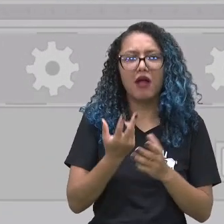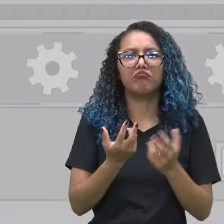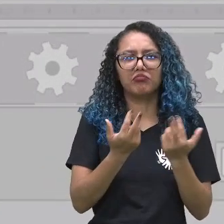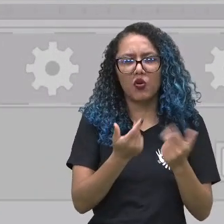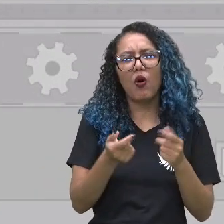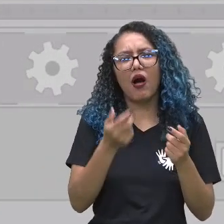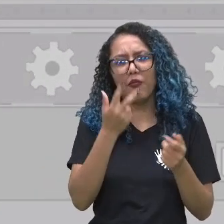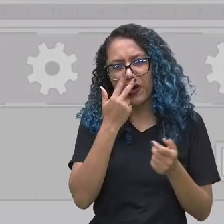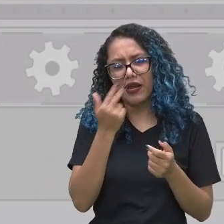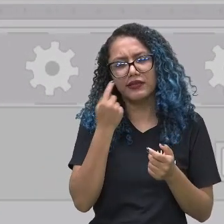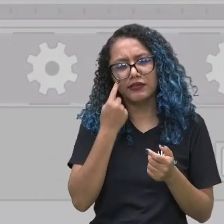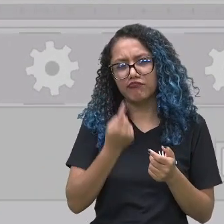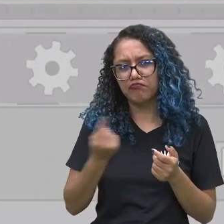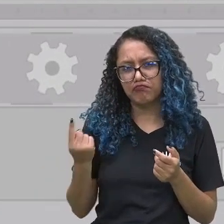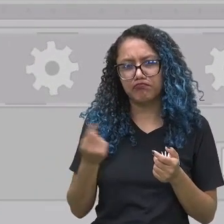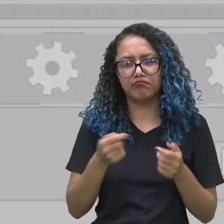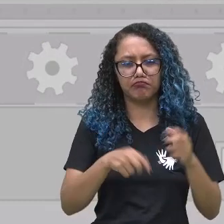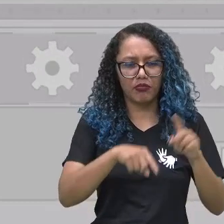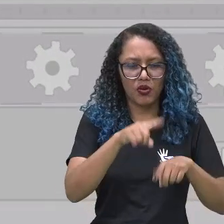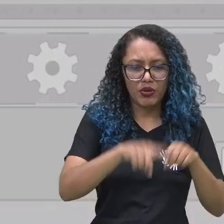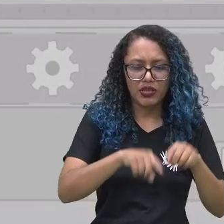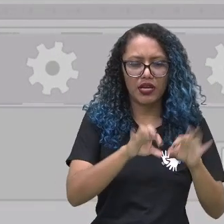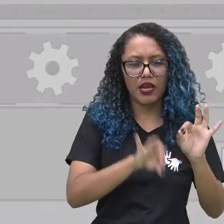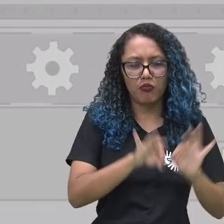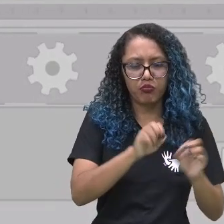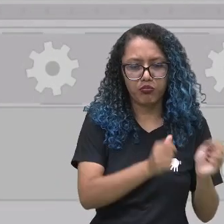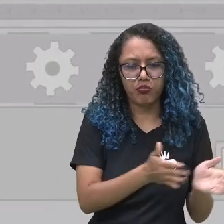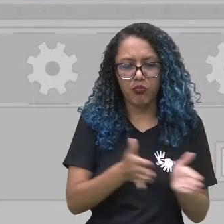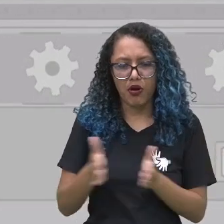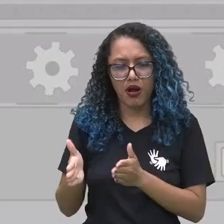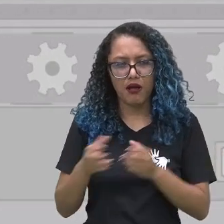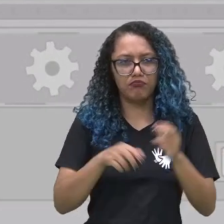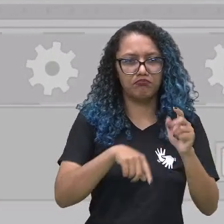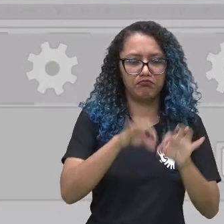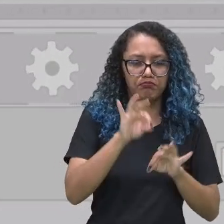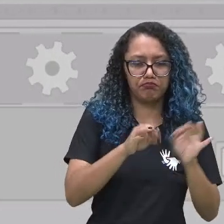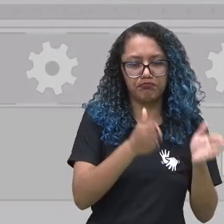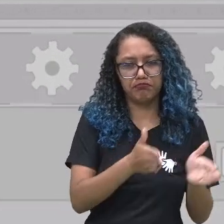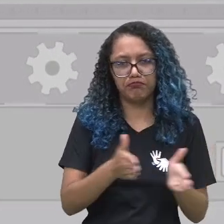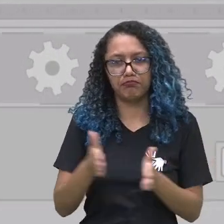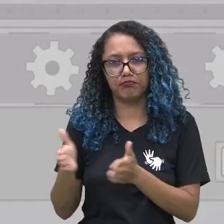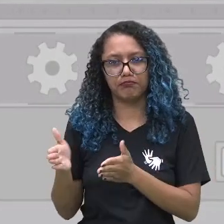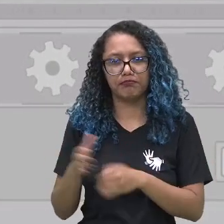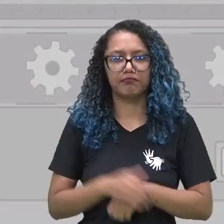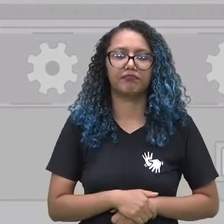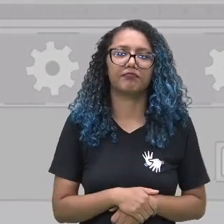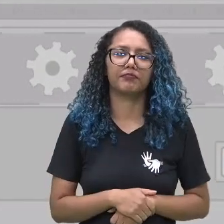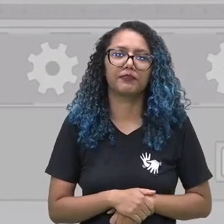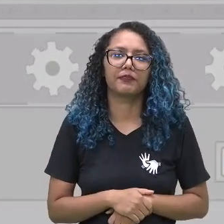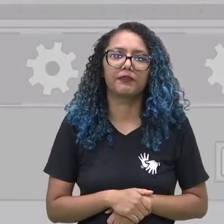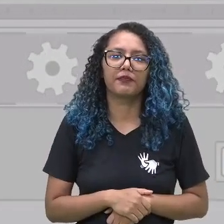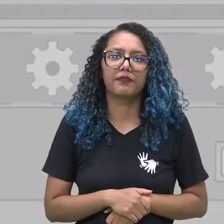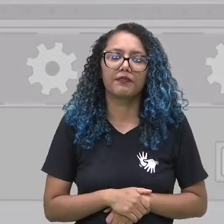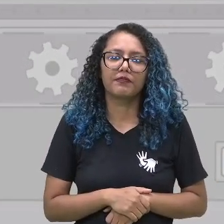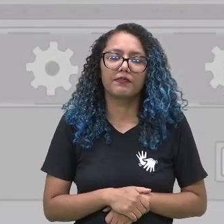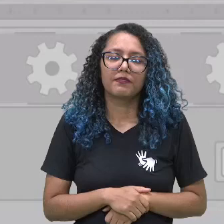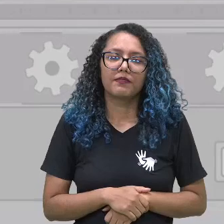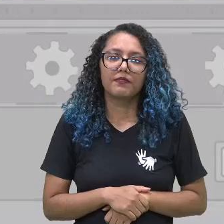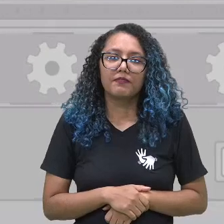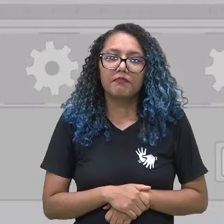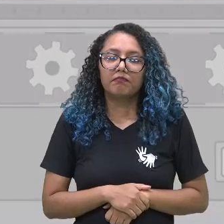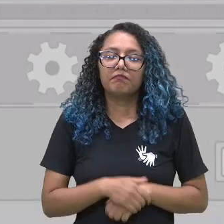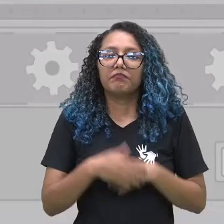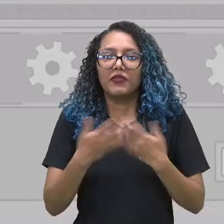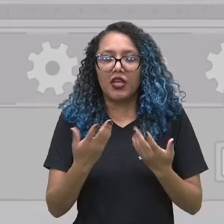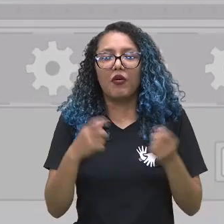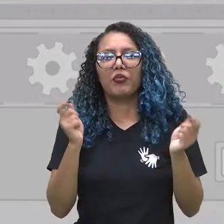montagem e em larga escala, certo? Os meios de comunicação de massa possibilitam produzir uma forma de